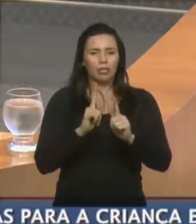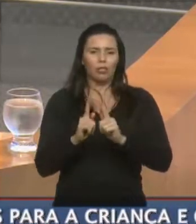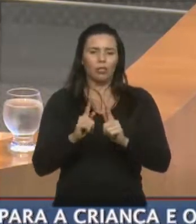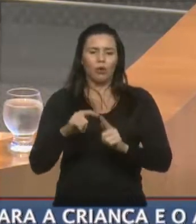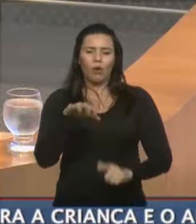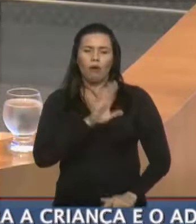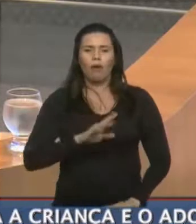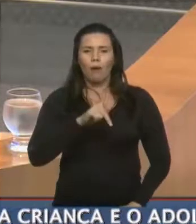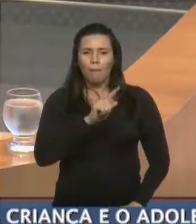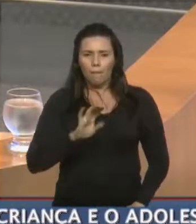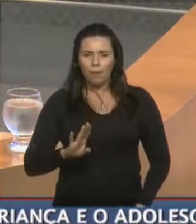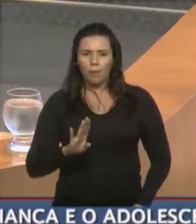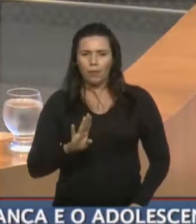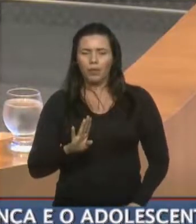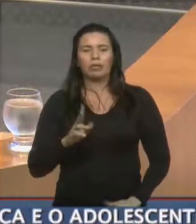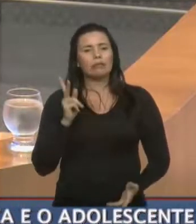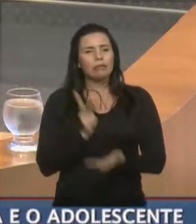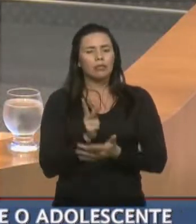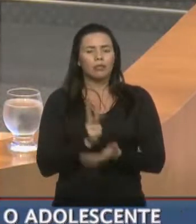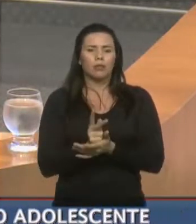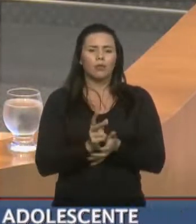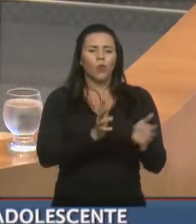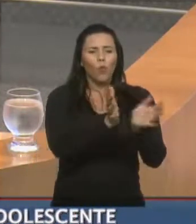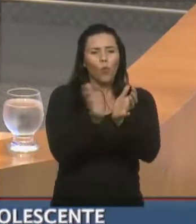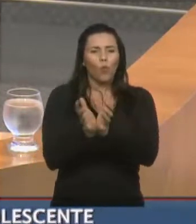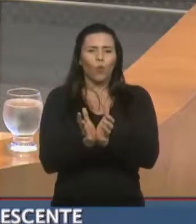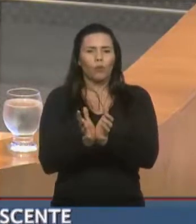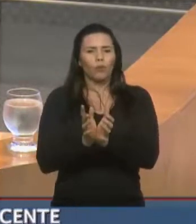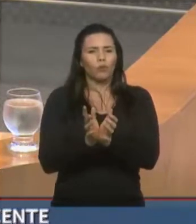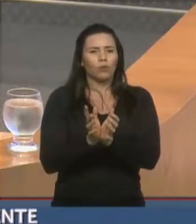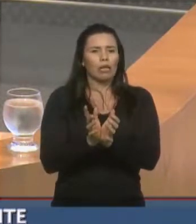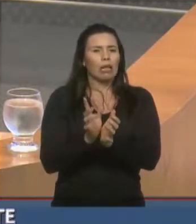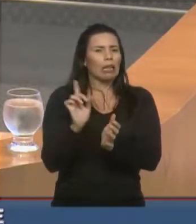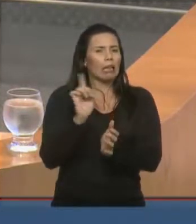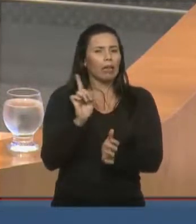que, cadê o nosso secretário, colega municipal?